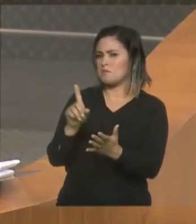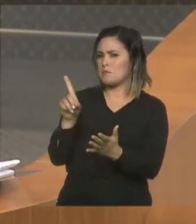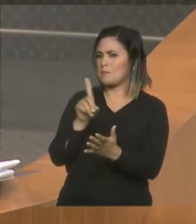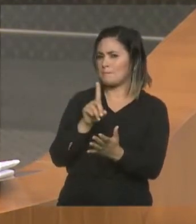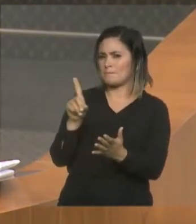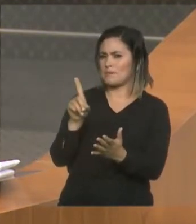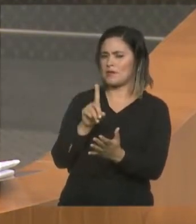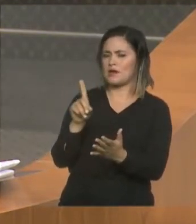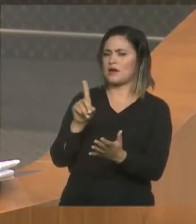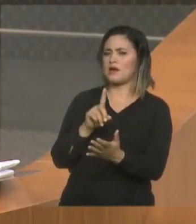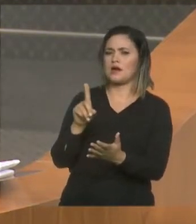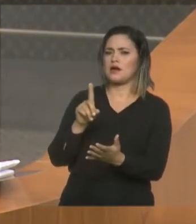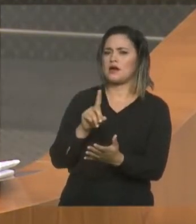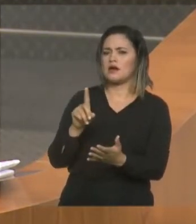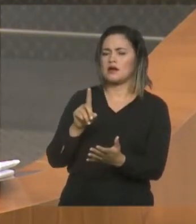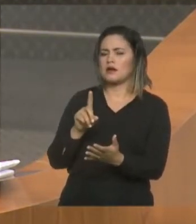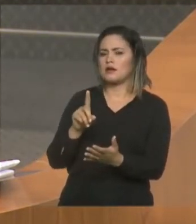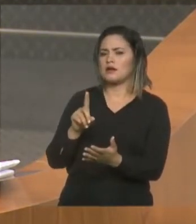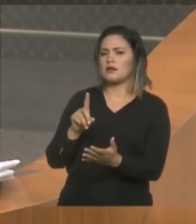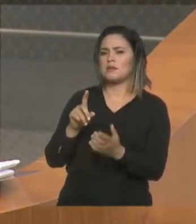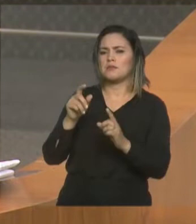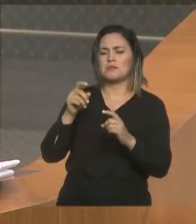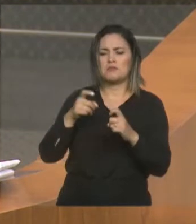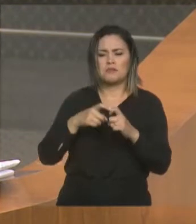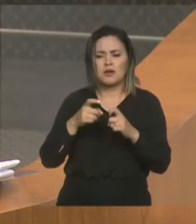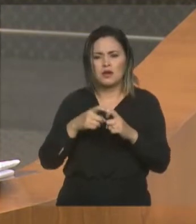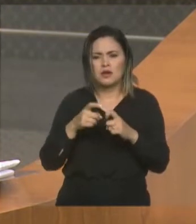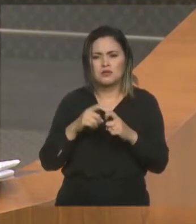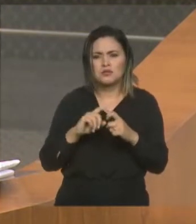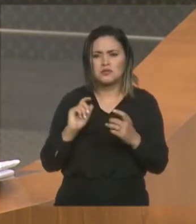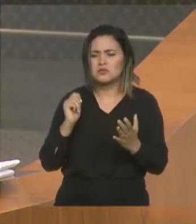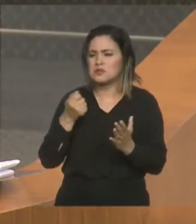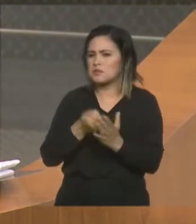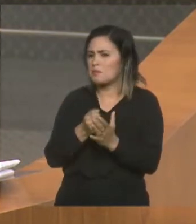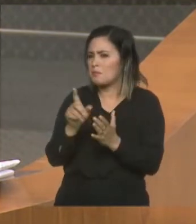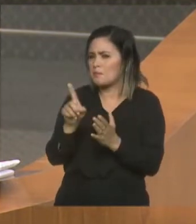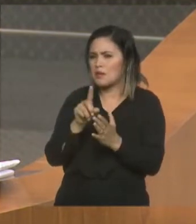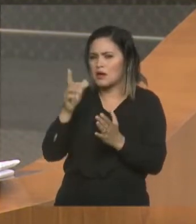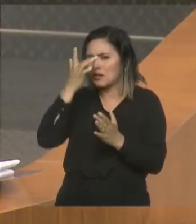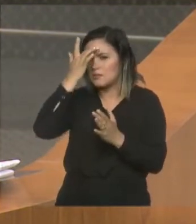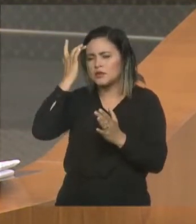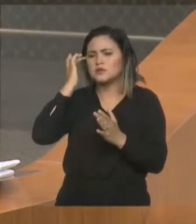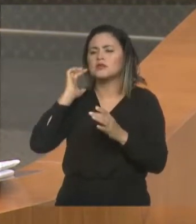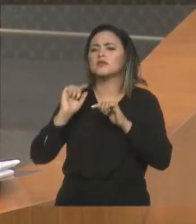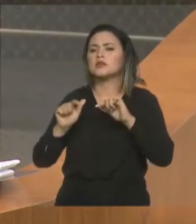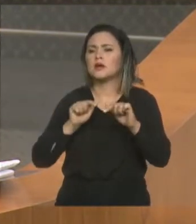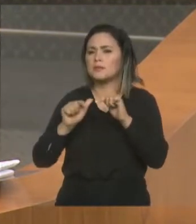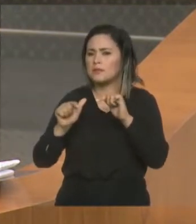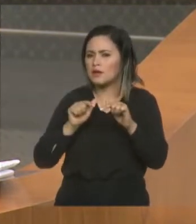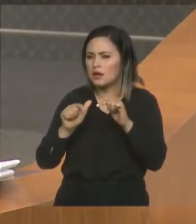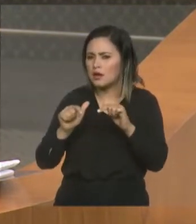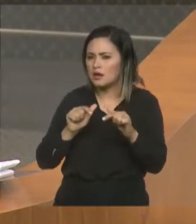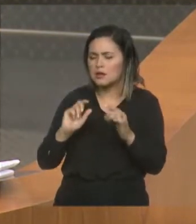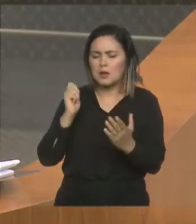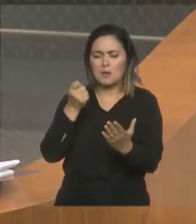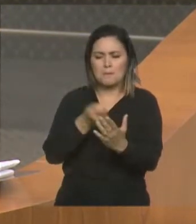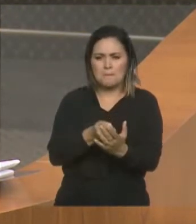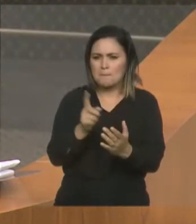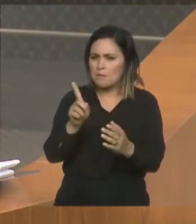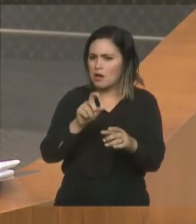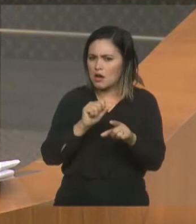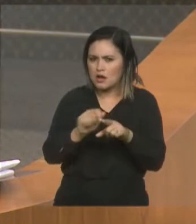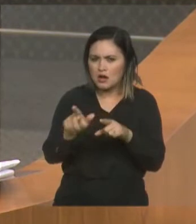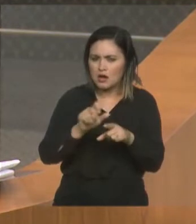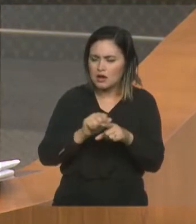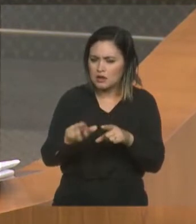os médicos, que está inadimplente com os servidores, que está inadimplente com os aluguéis, não imaginei